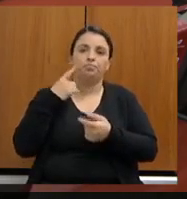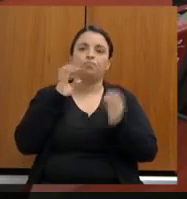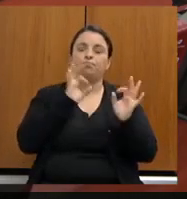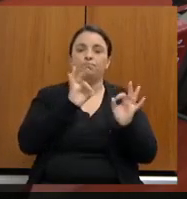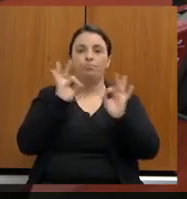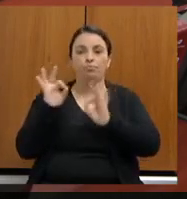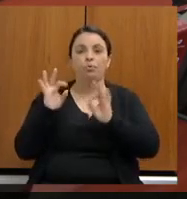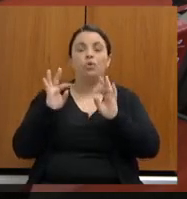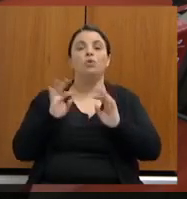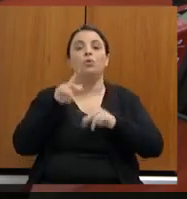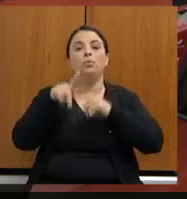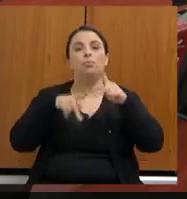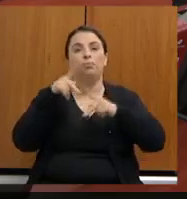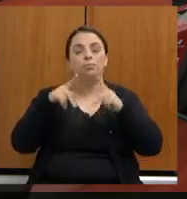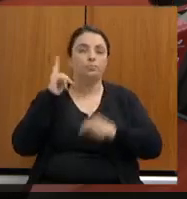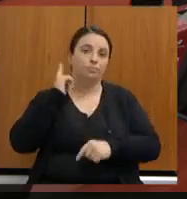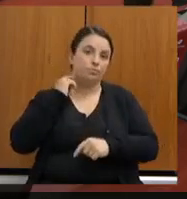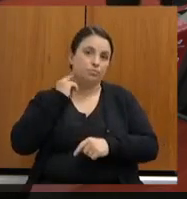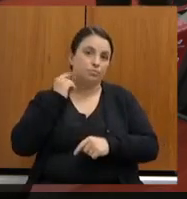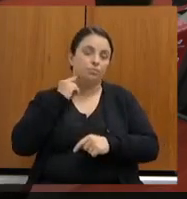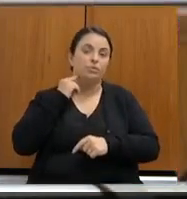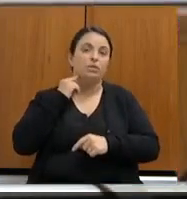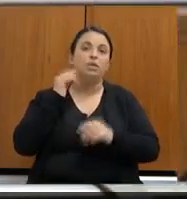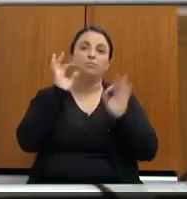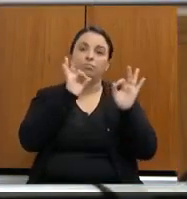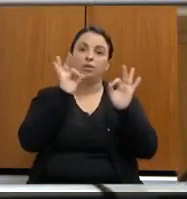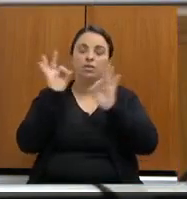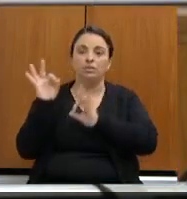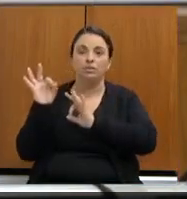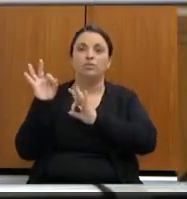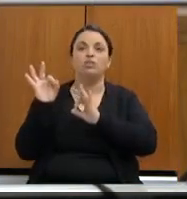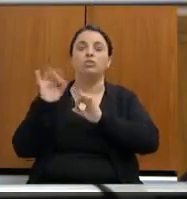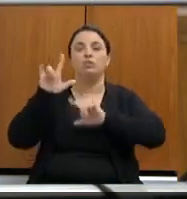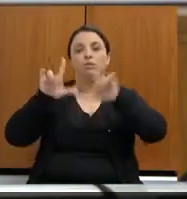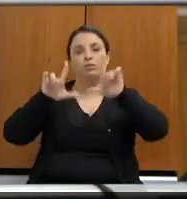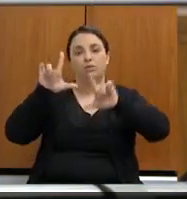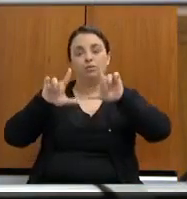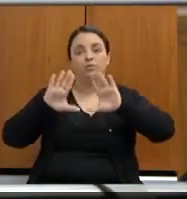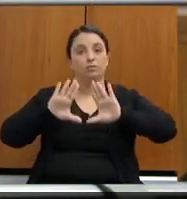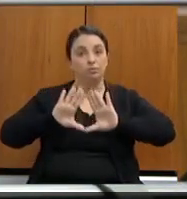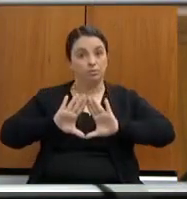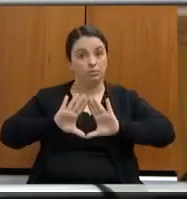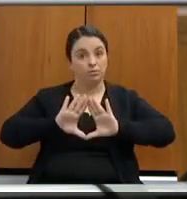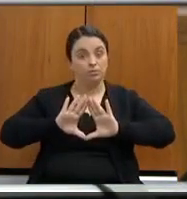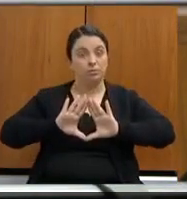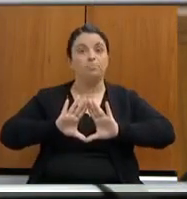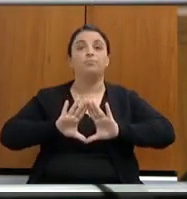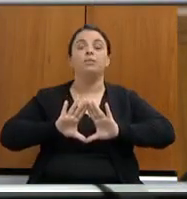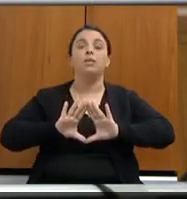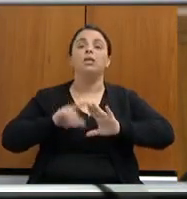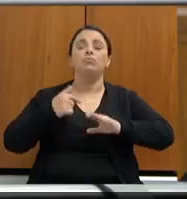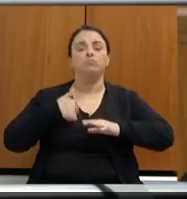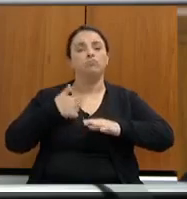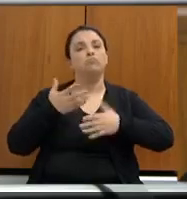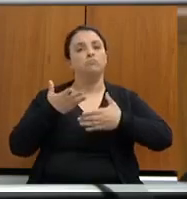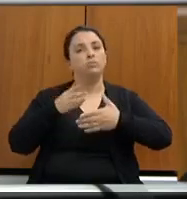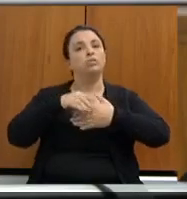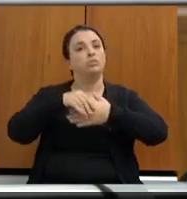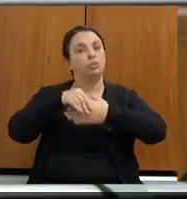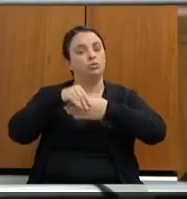todo o povo Mineiro que nos assiste através dos canais da TV assembleia e cumprimentar aqui